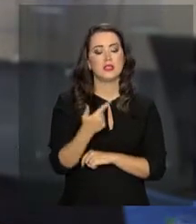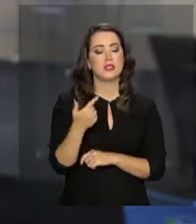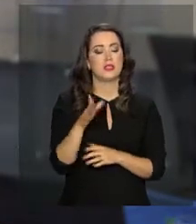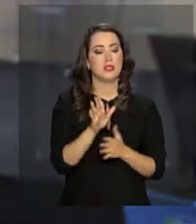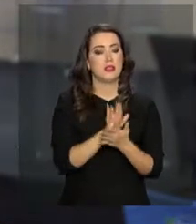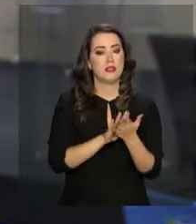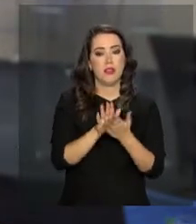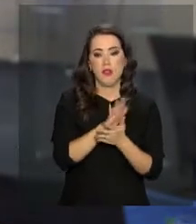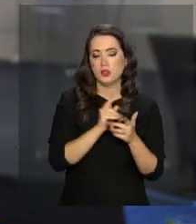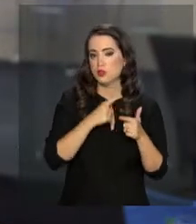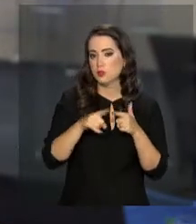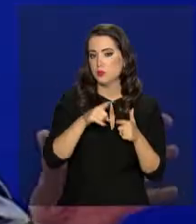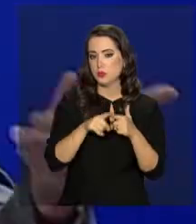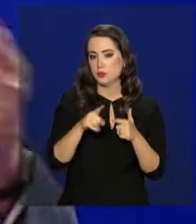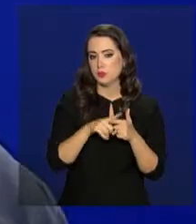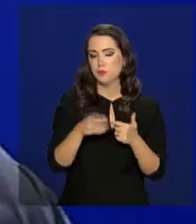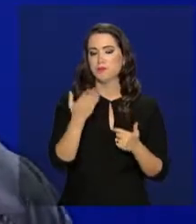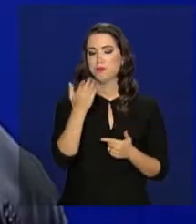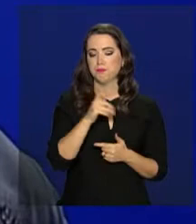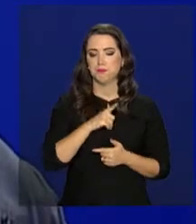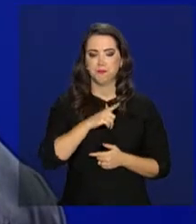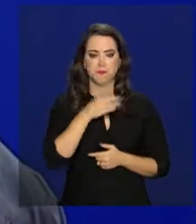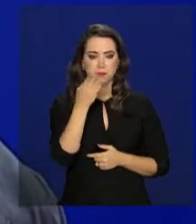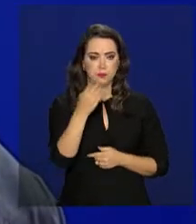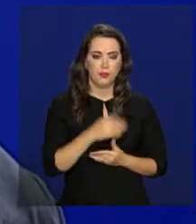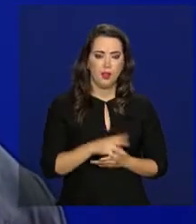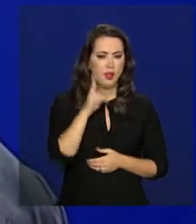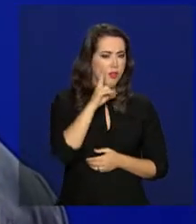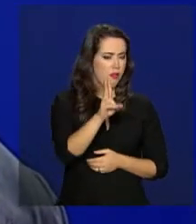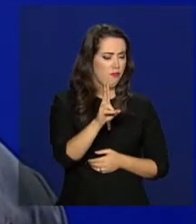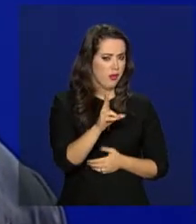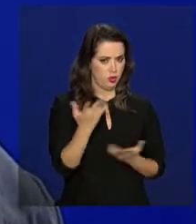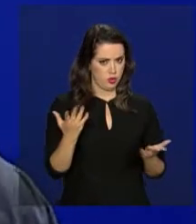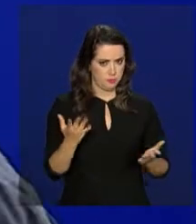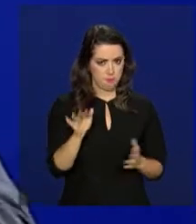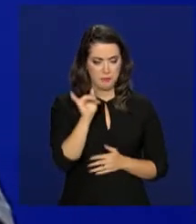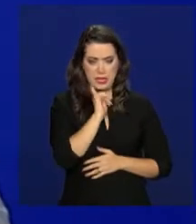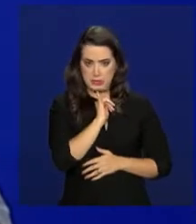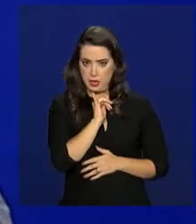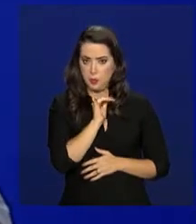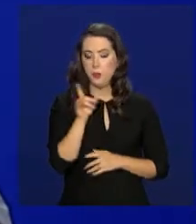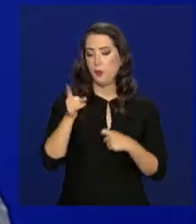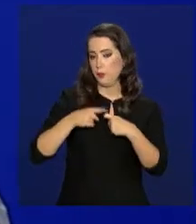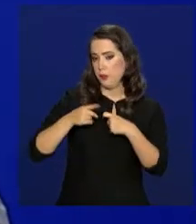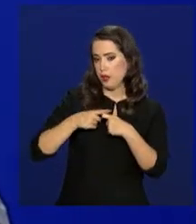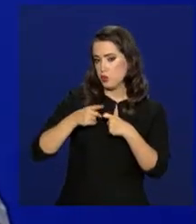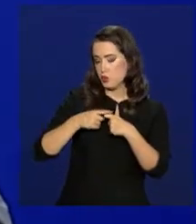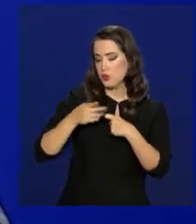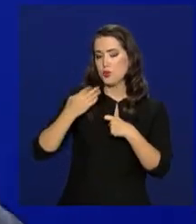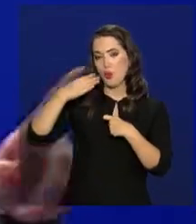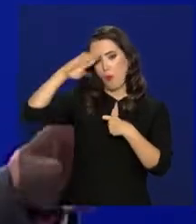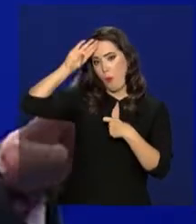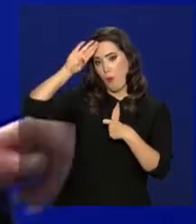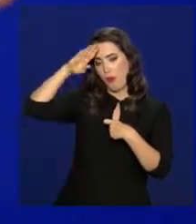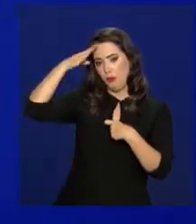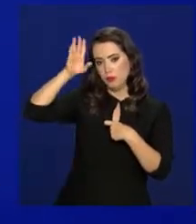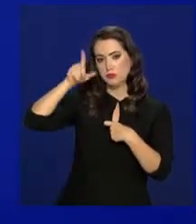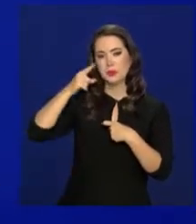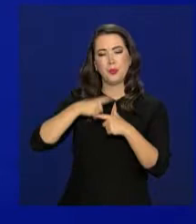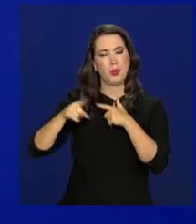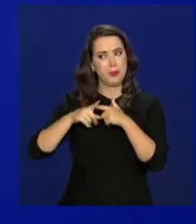ficará desprovido vejam que o caso dos médicos cubanos o episódio se deu na semana passada não passou uma semana